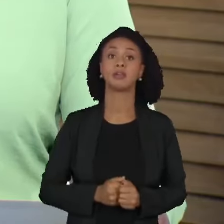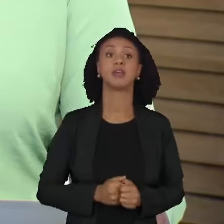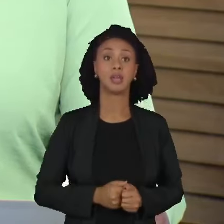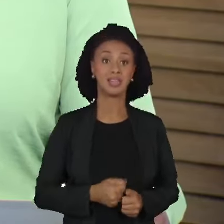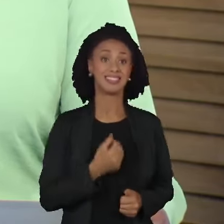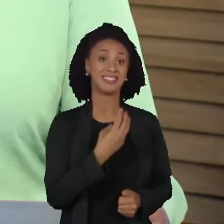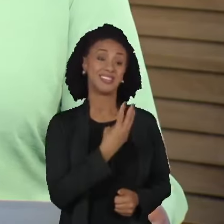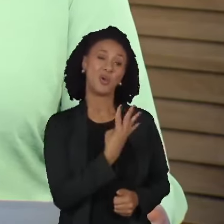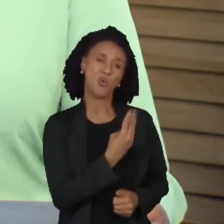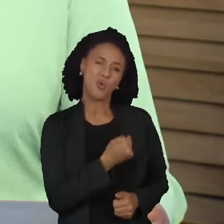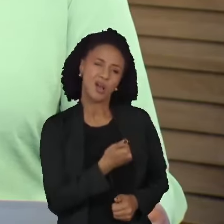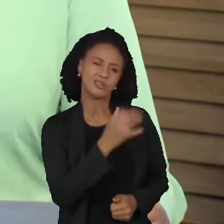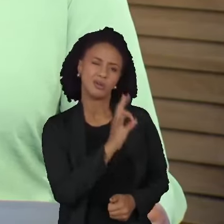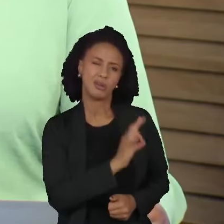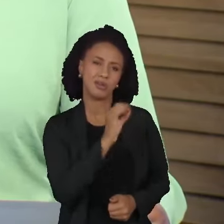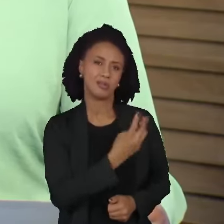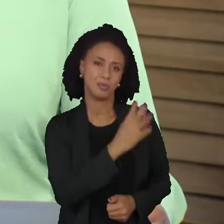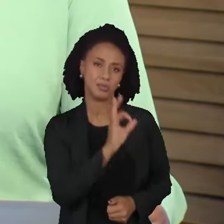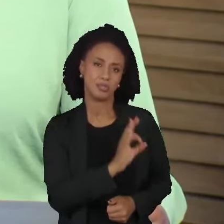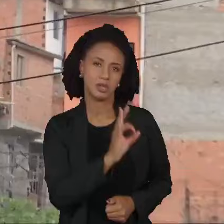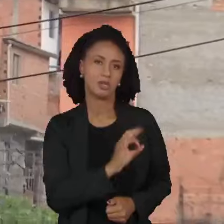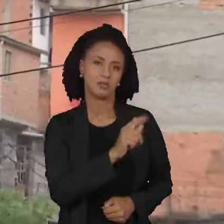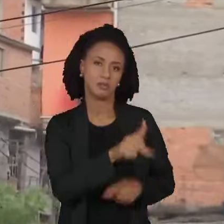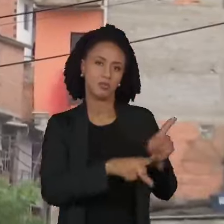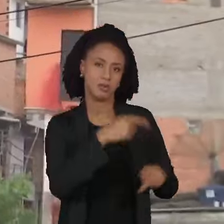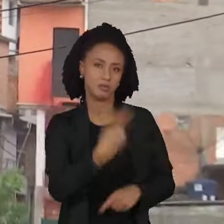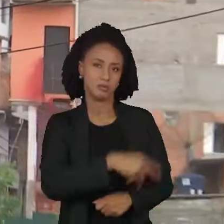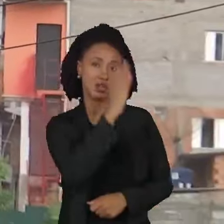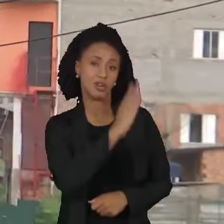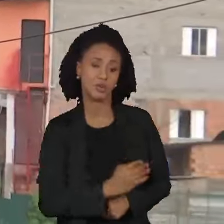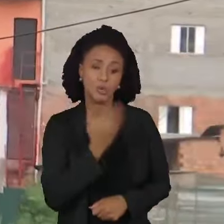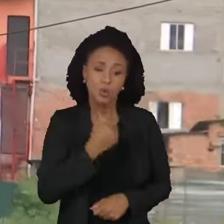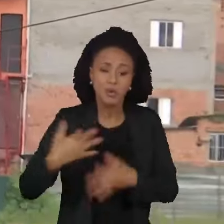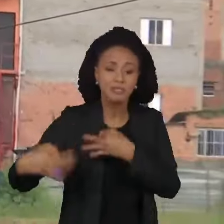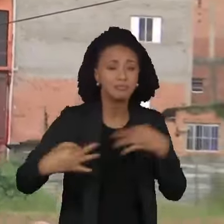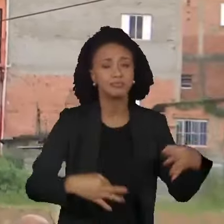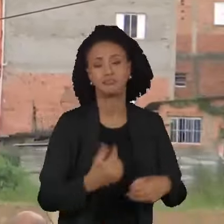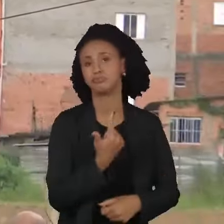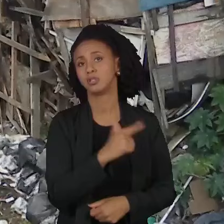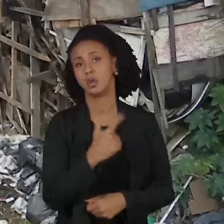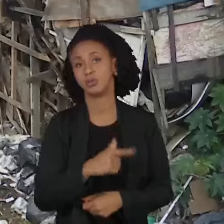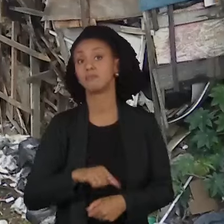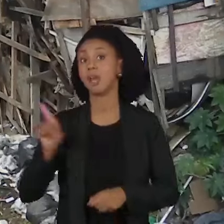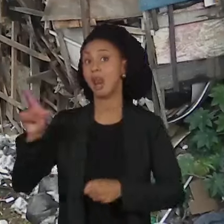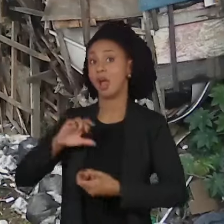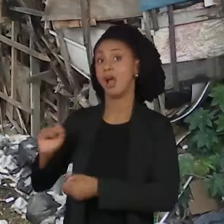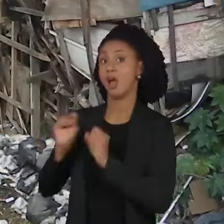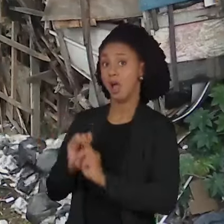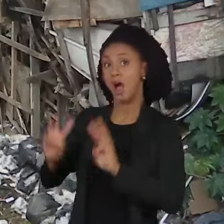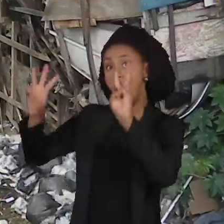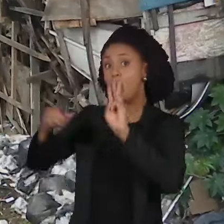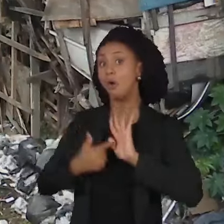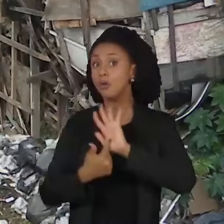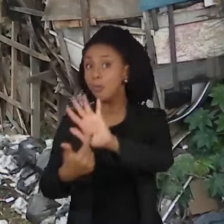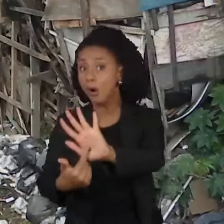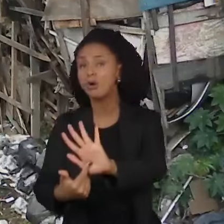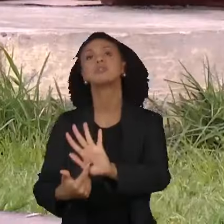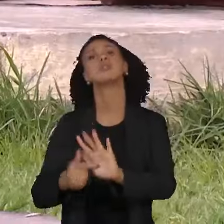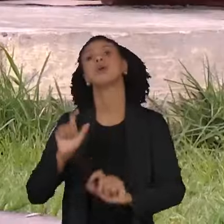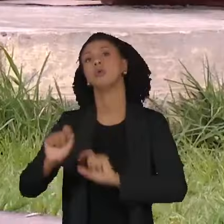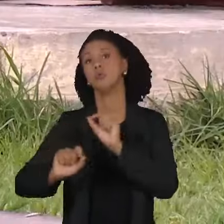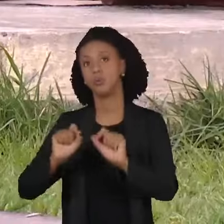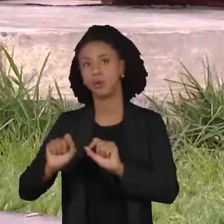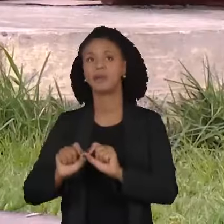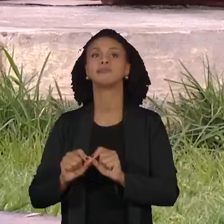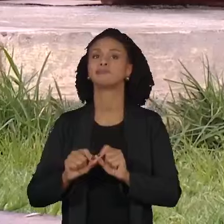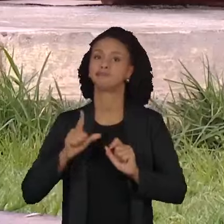alimentação adequada nos últimos 3 anos. O relatório da Agência de Alimentação e Agricultura da ONU, a FAO, feito a partir de